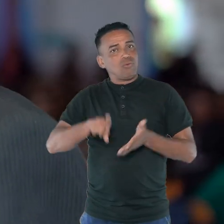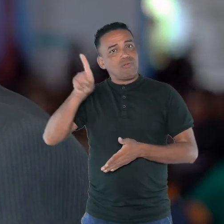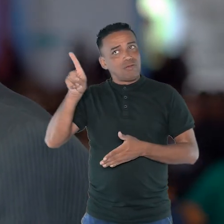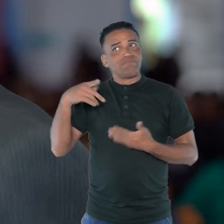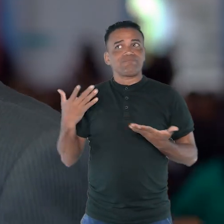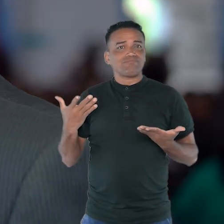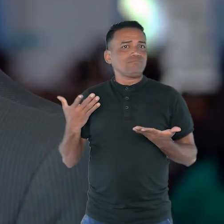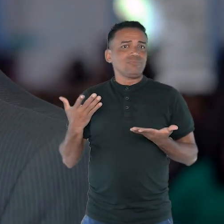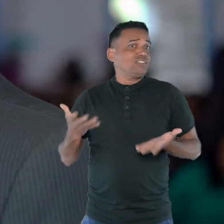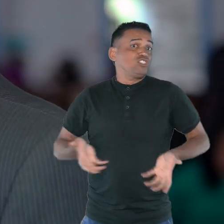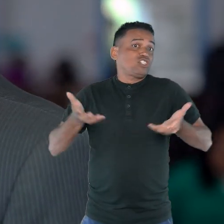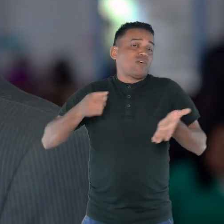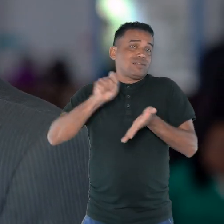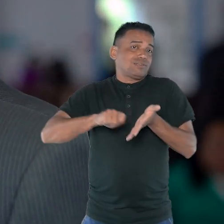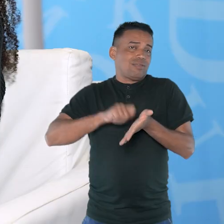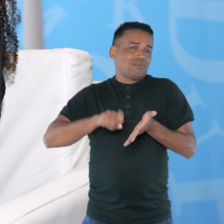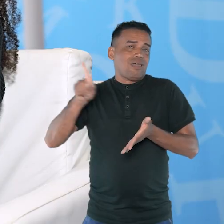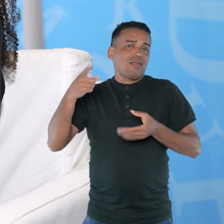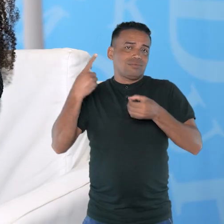para incentivar a escrita lá em Brasília.